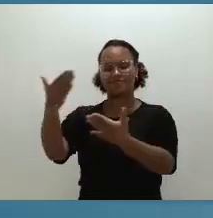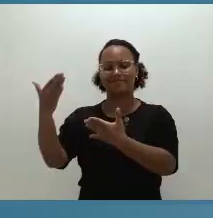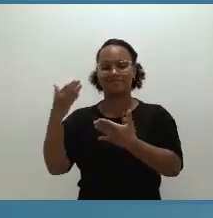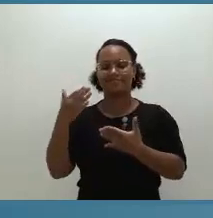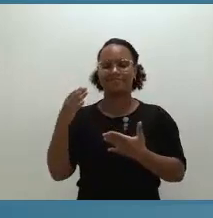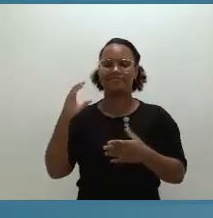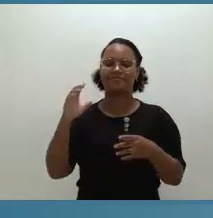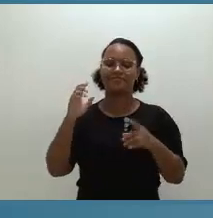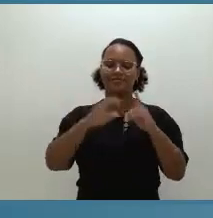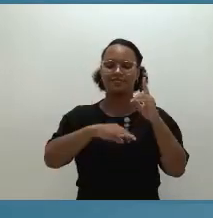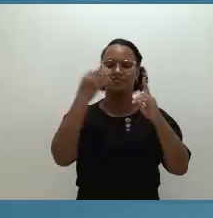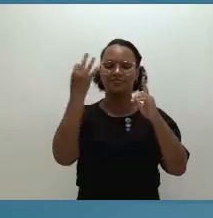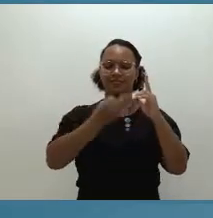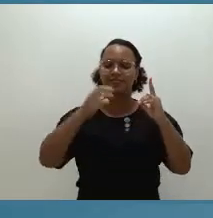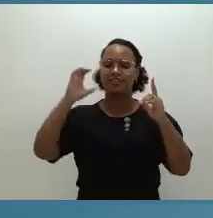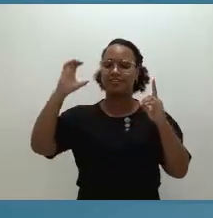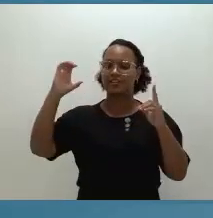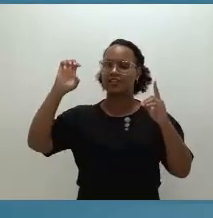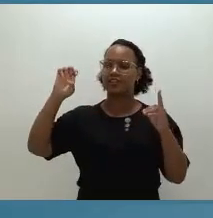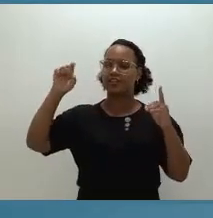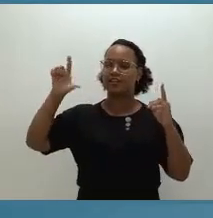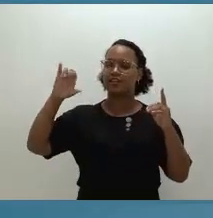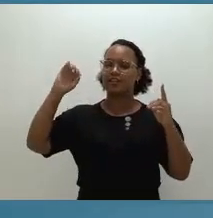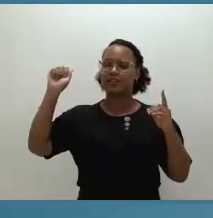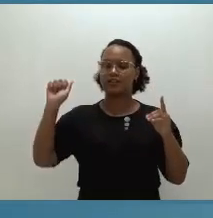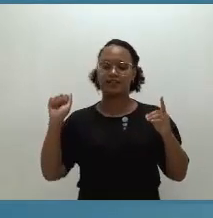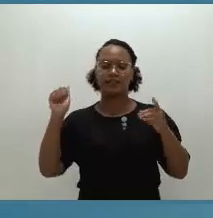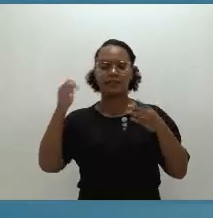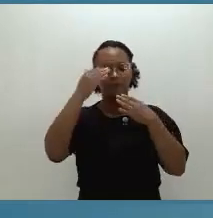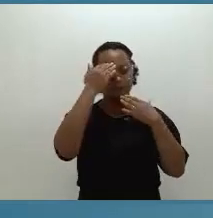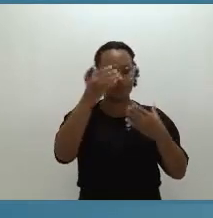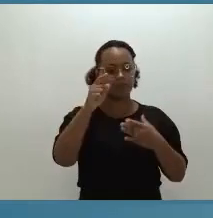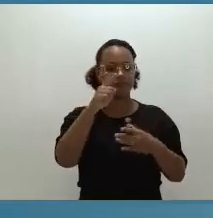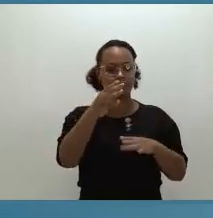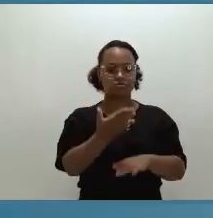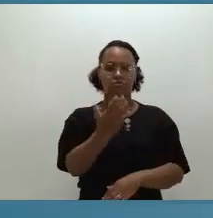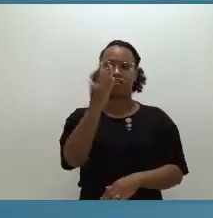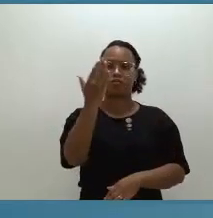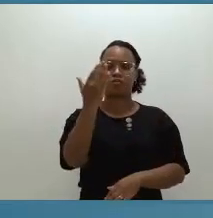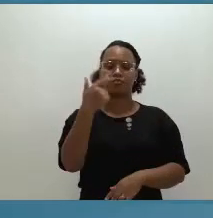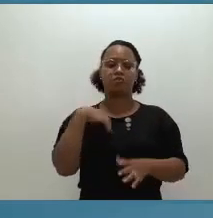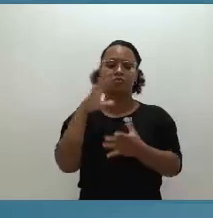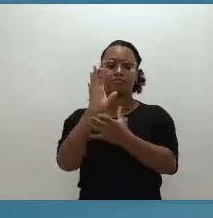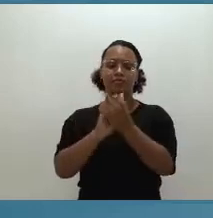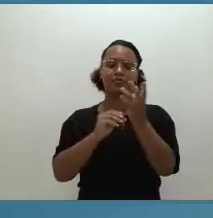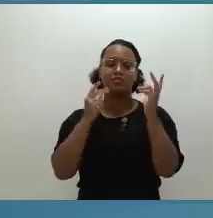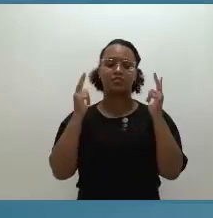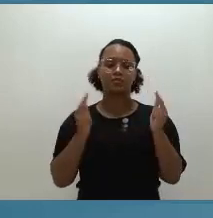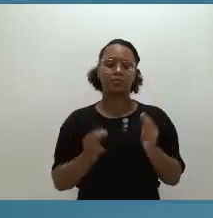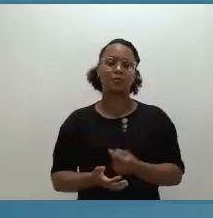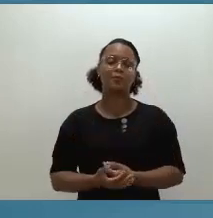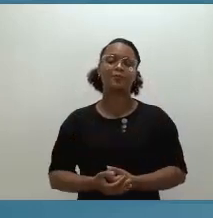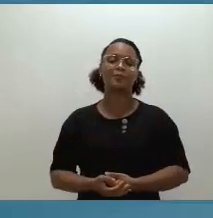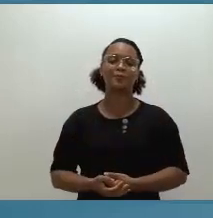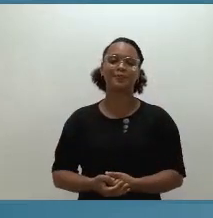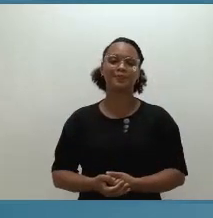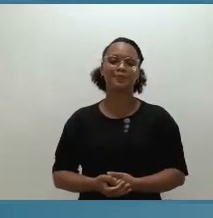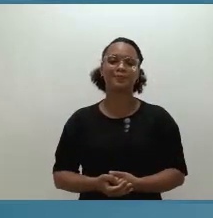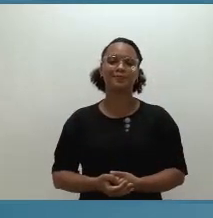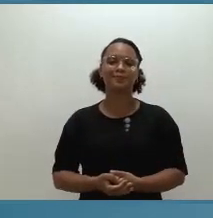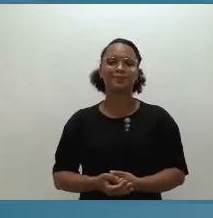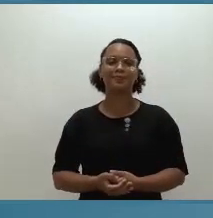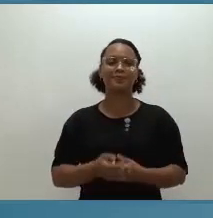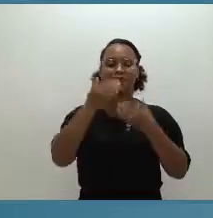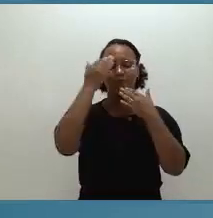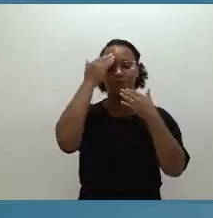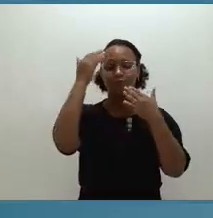Célia. Obrigada. A senhora também é um espelho para mim. Obrigada a todos que já foram presidentes